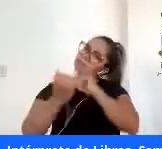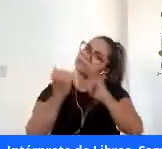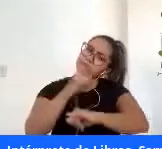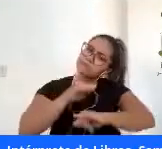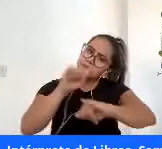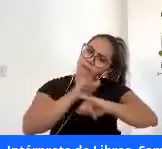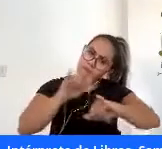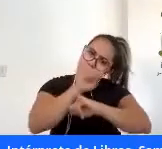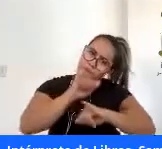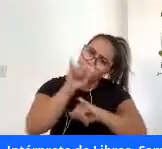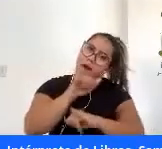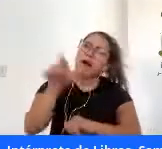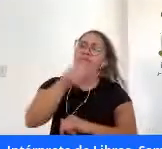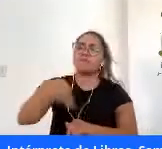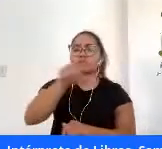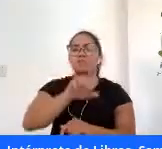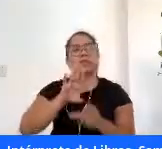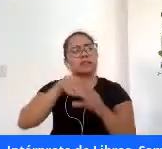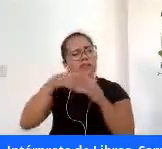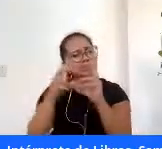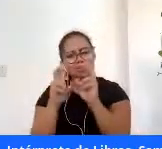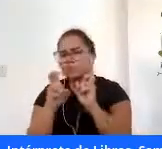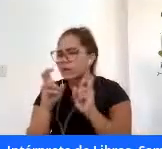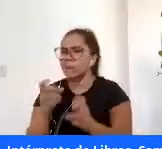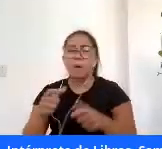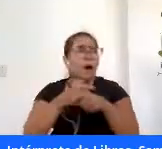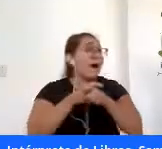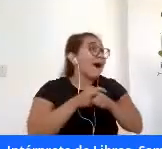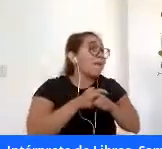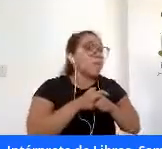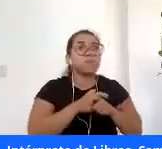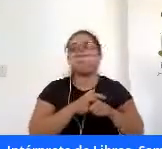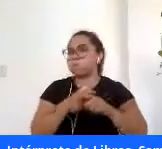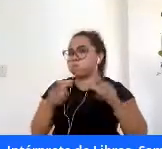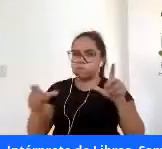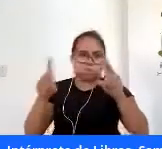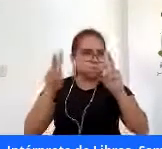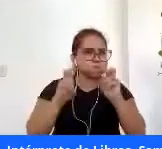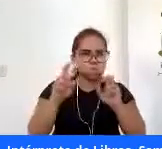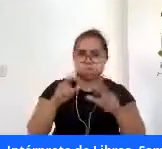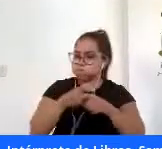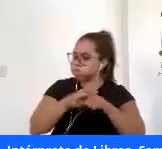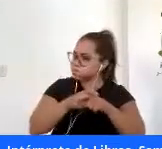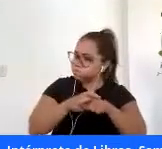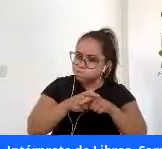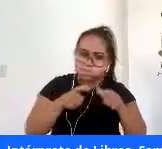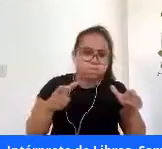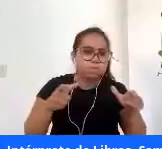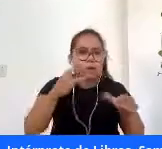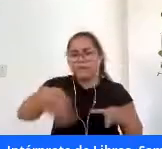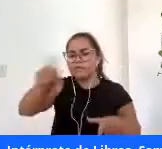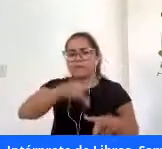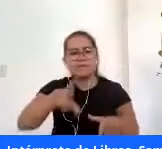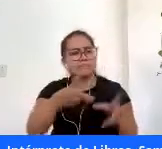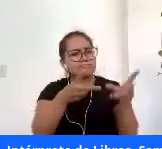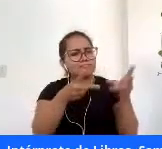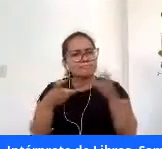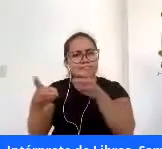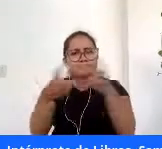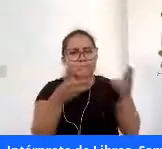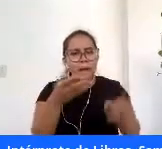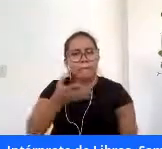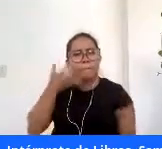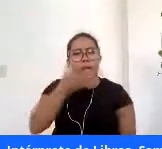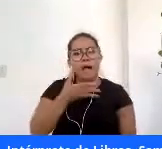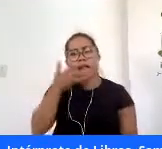além dentro de um tema que é muito amplo, um tema que é muito grande e que vocês vão observar nas outras palestras